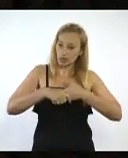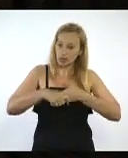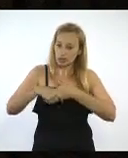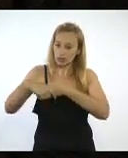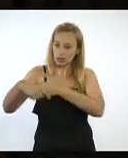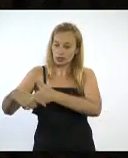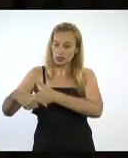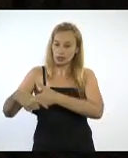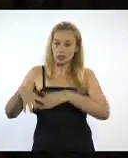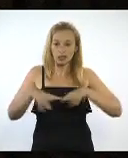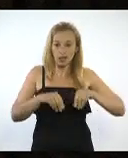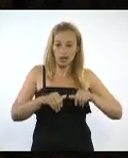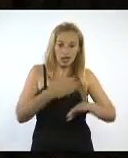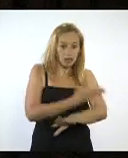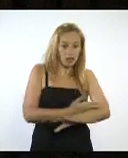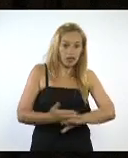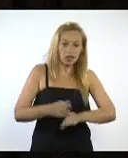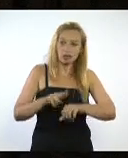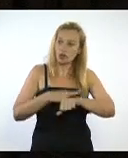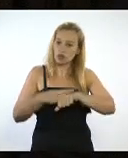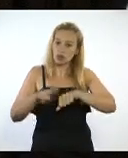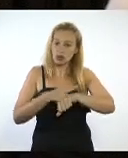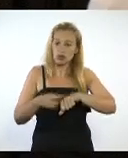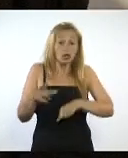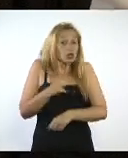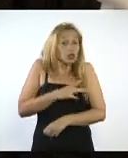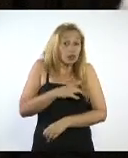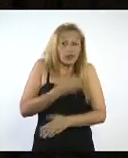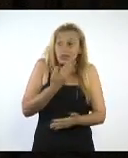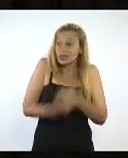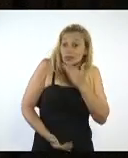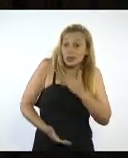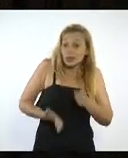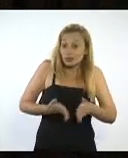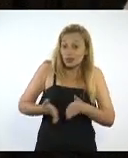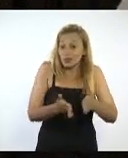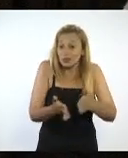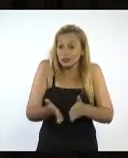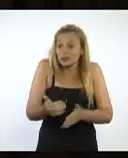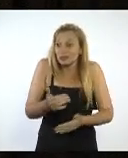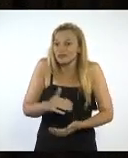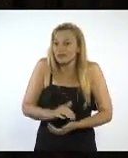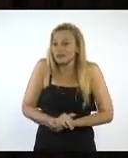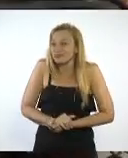ele na Areia Branca, em Belfor Roxo, que eu tenho medo dele se perder pelo meio do caminho.